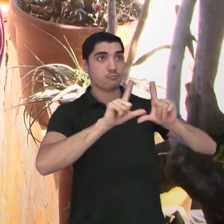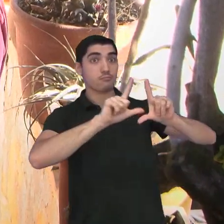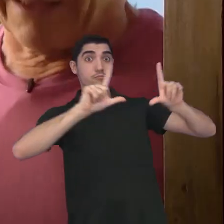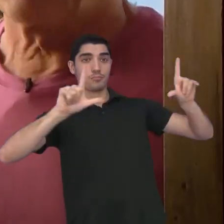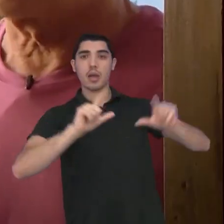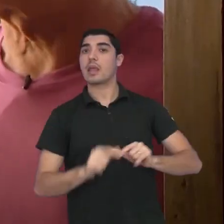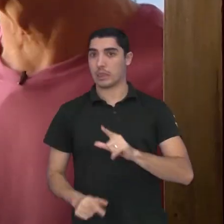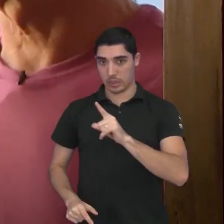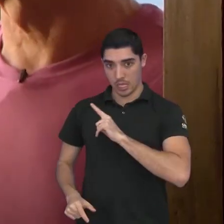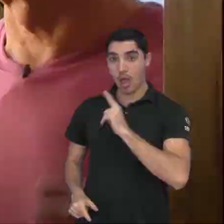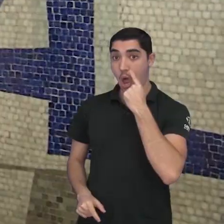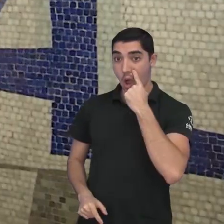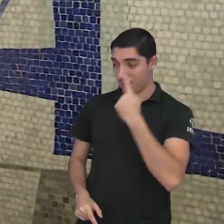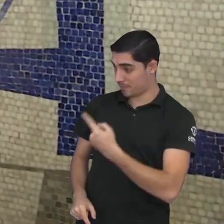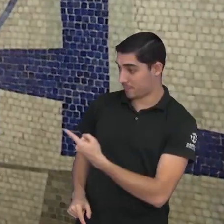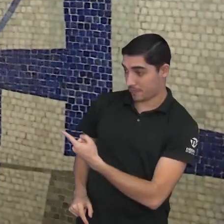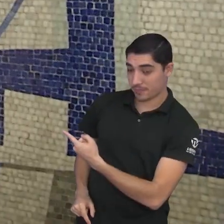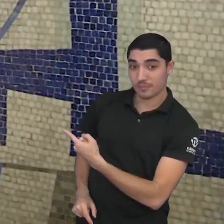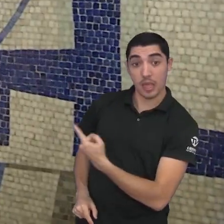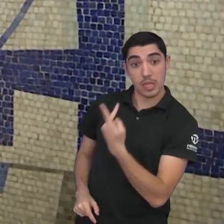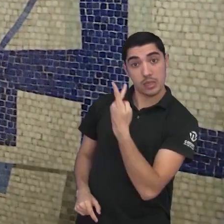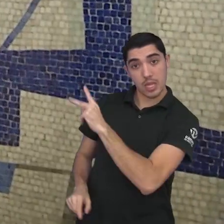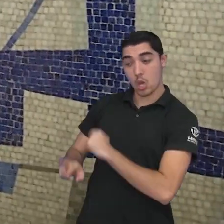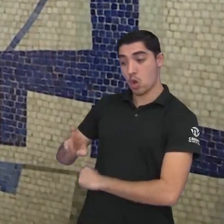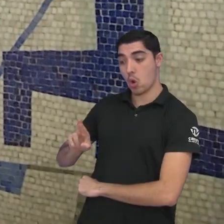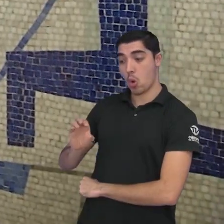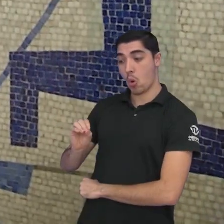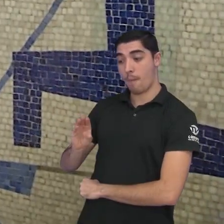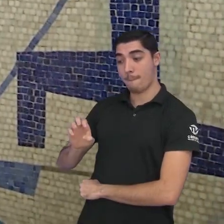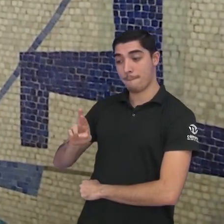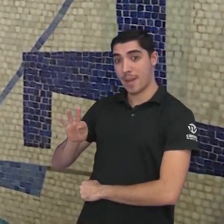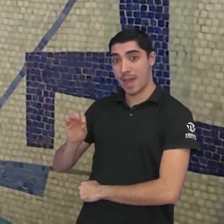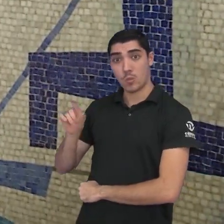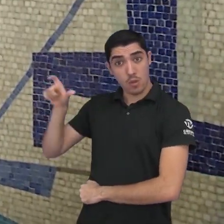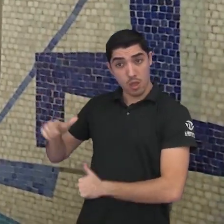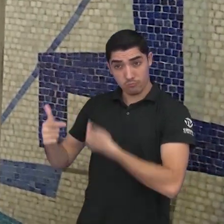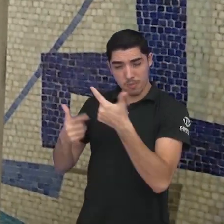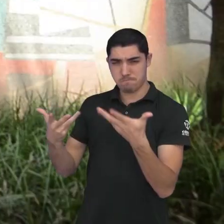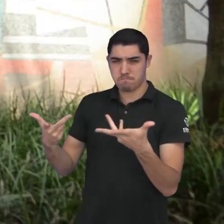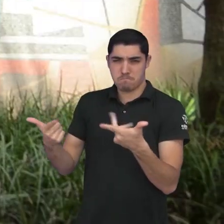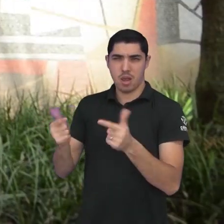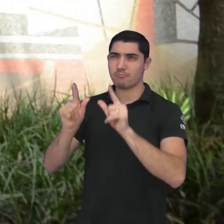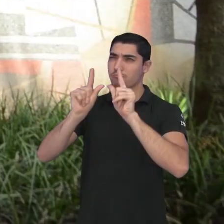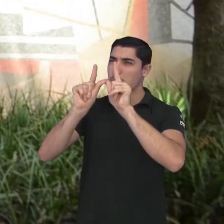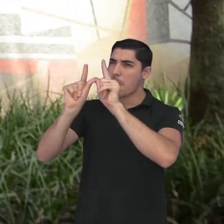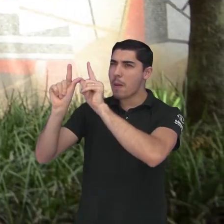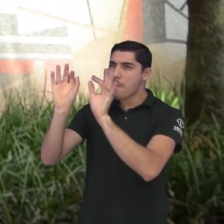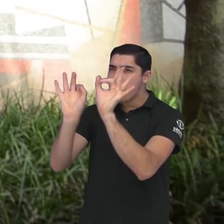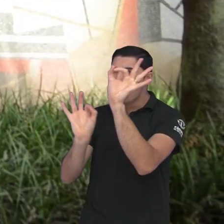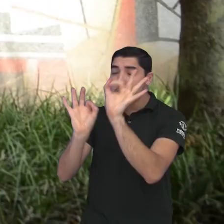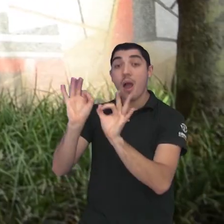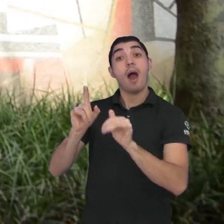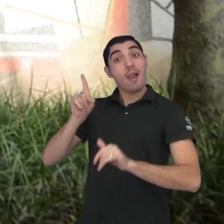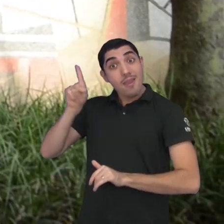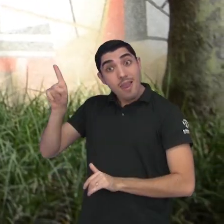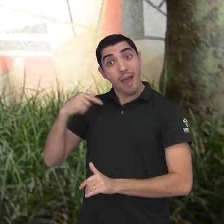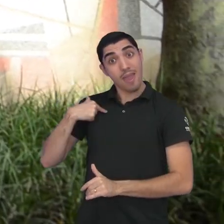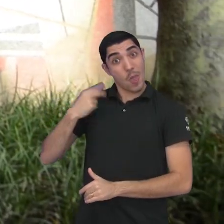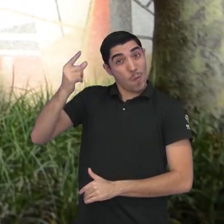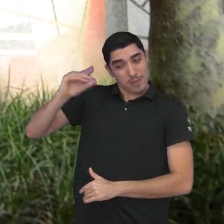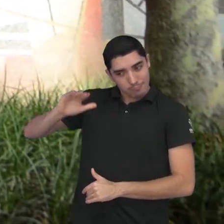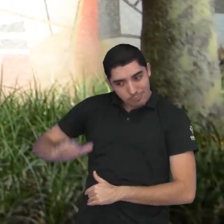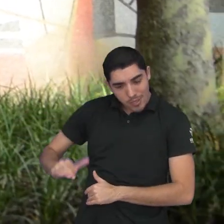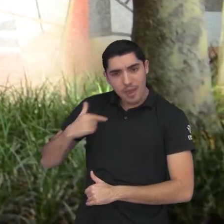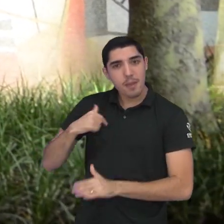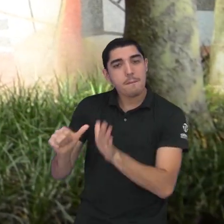no Parque da Cidade? Tem uma parede dupla, com um trabalho magnífico dele, além de parte de azulejos também. E foi lá, coincidentemente, que